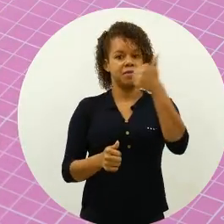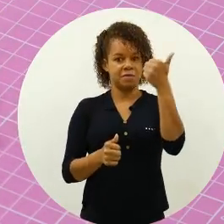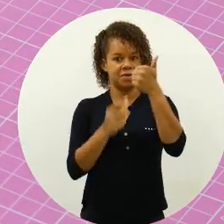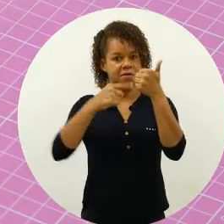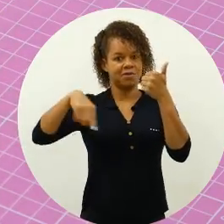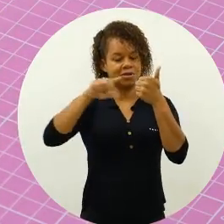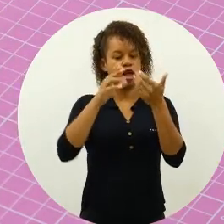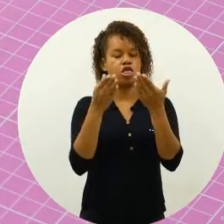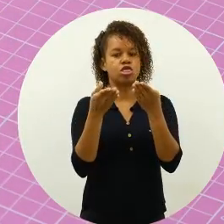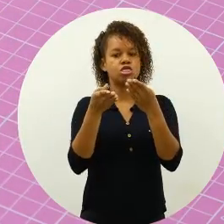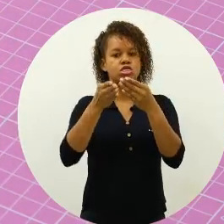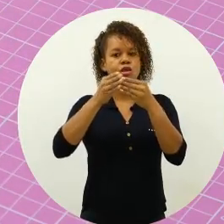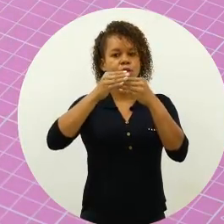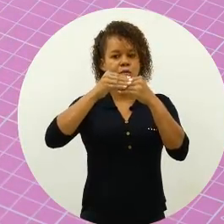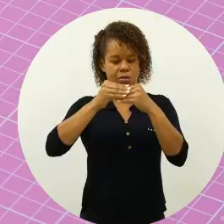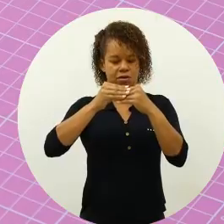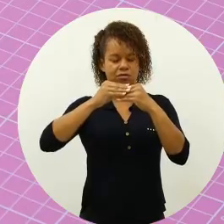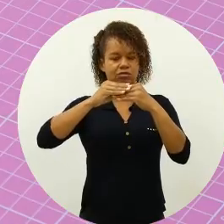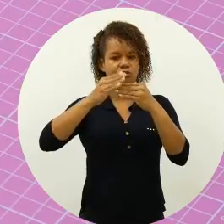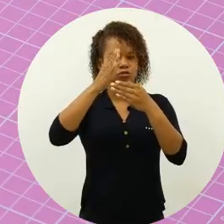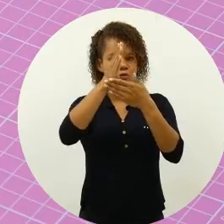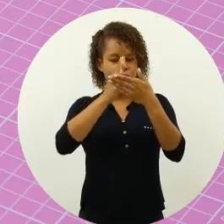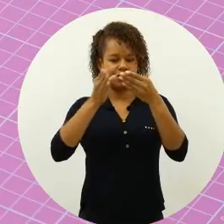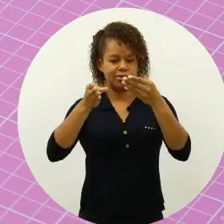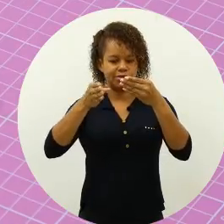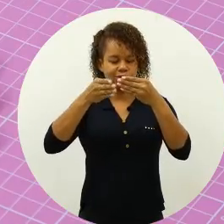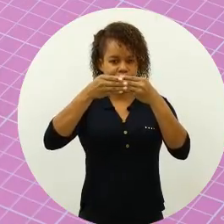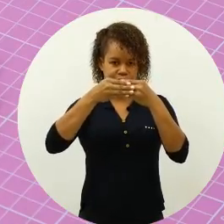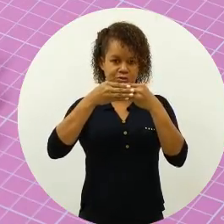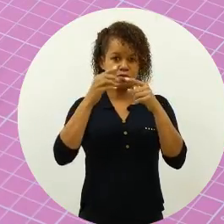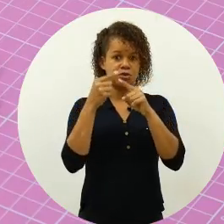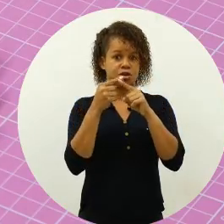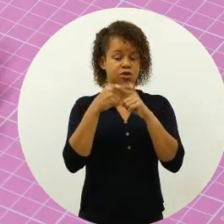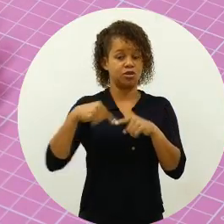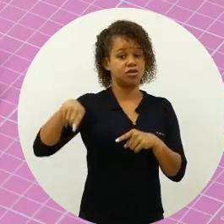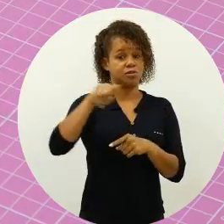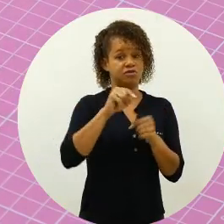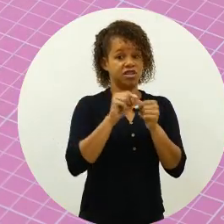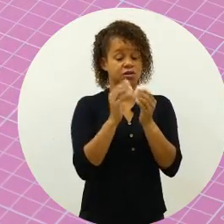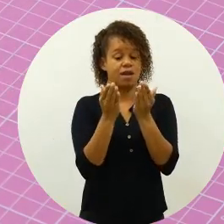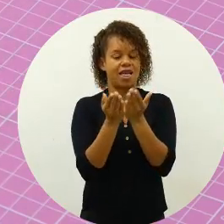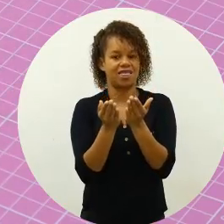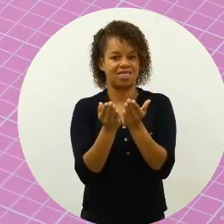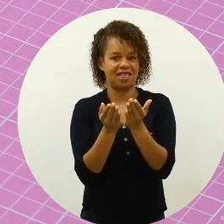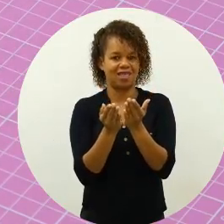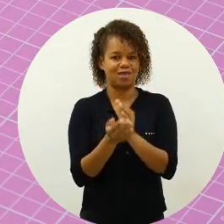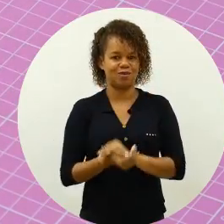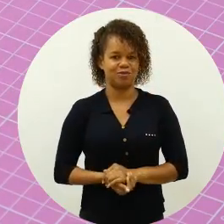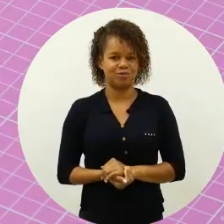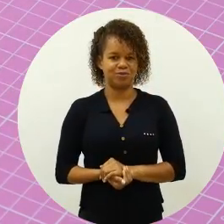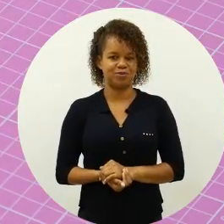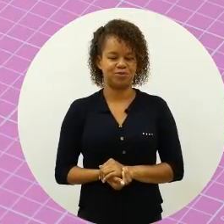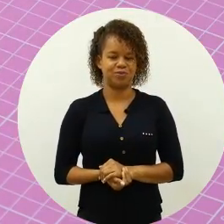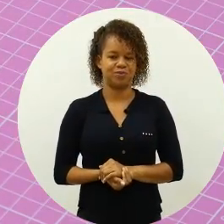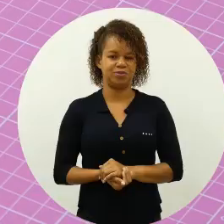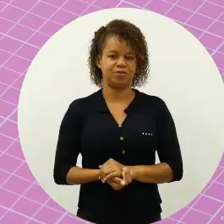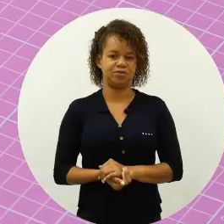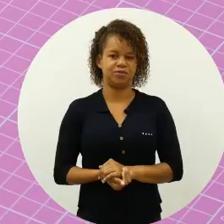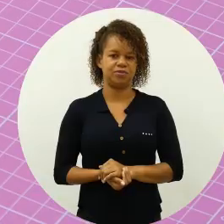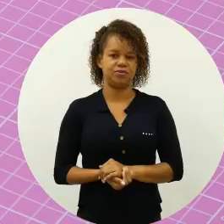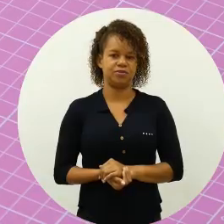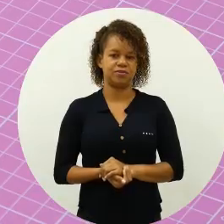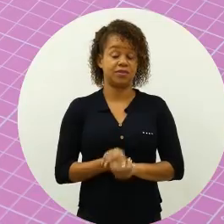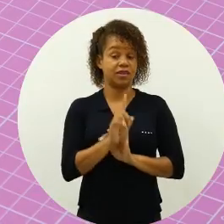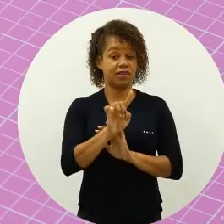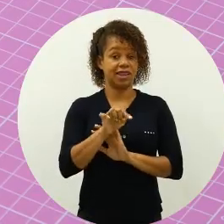você dobrar as folhas ao meio, neste caso, porque nós estamos fazendo os cadernos, tá ok?